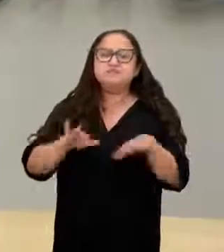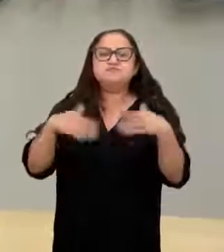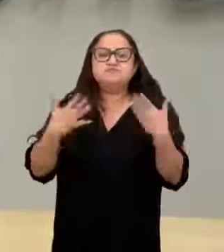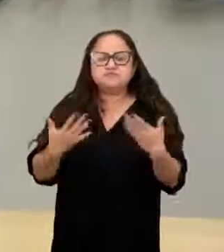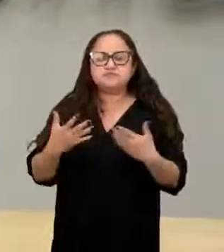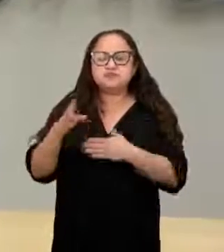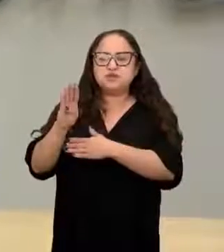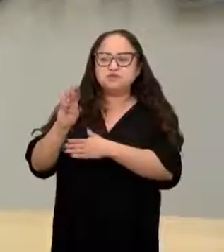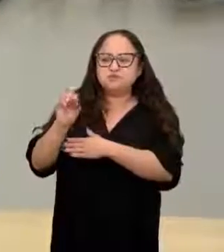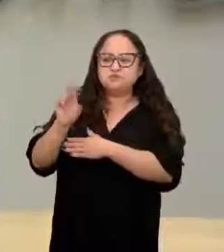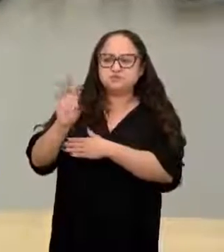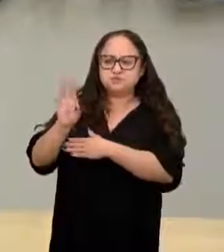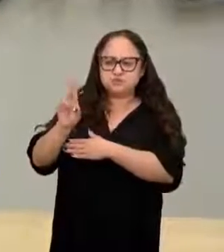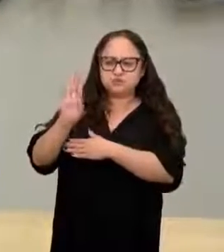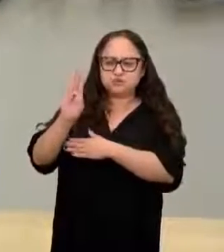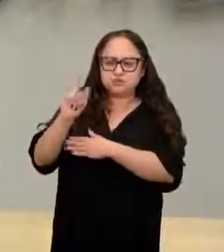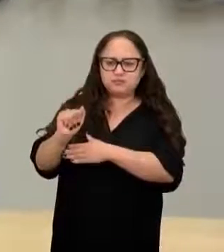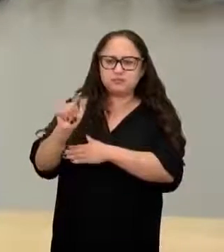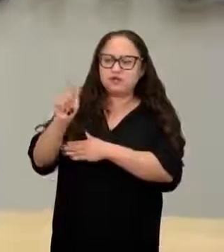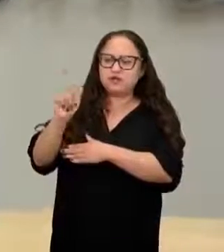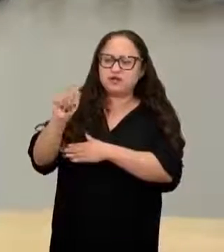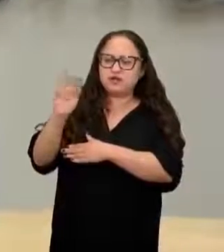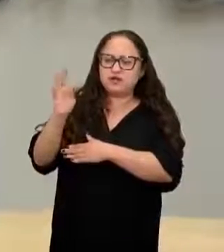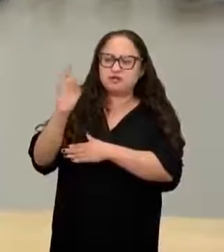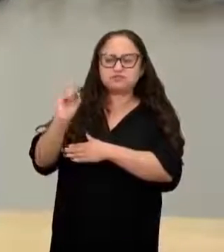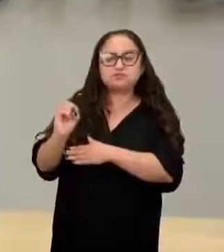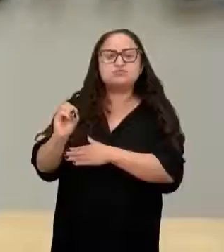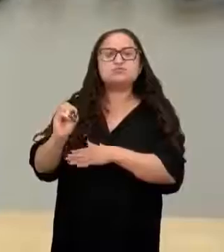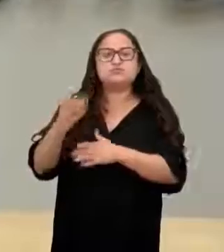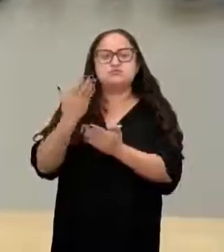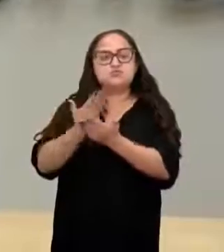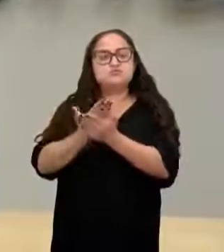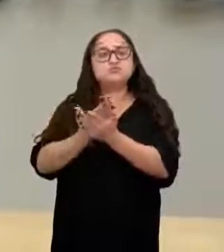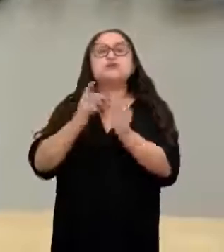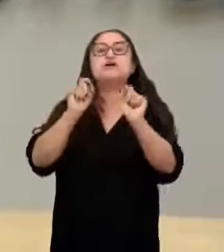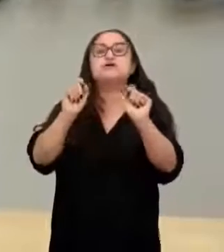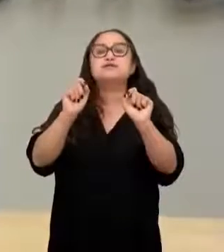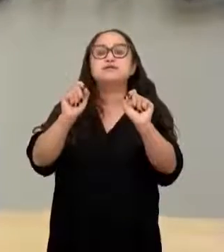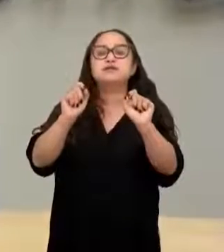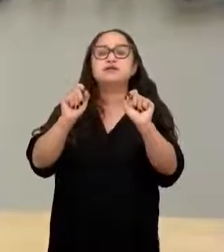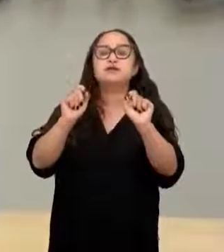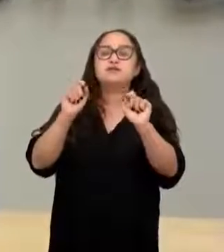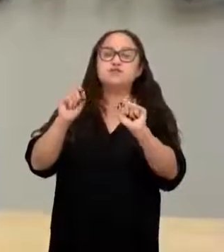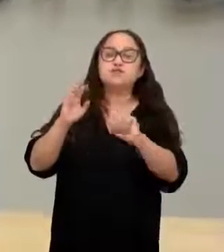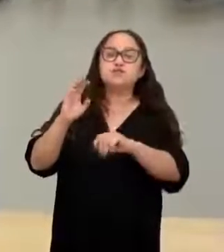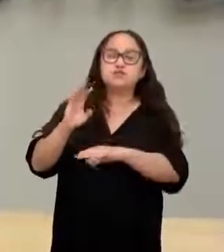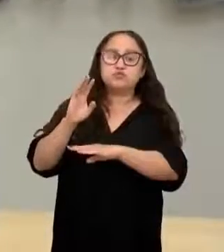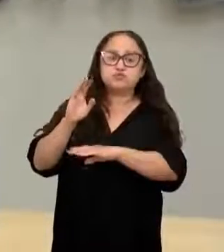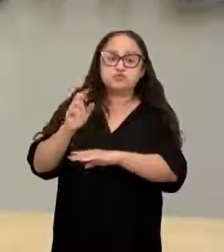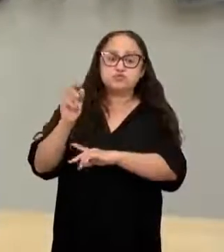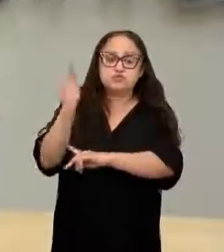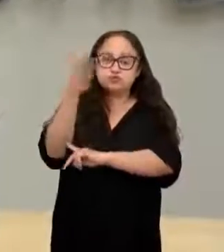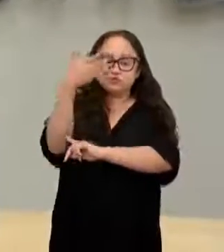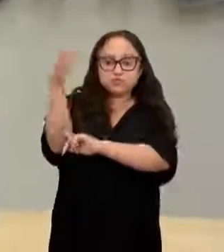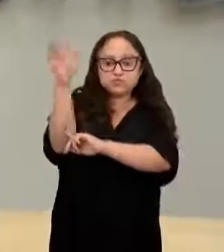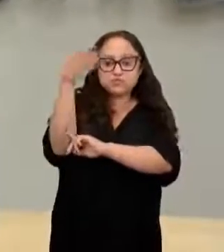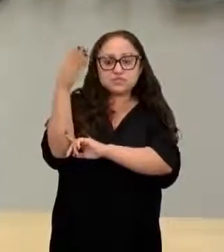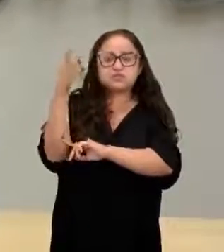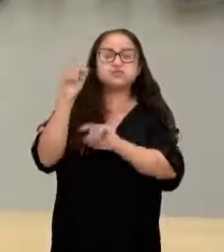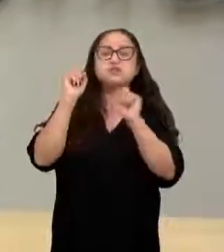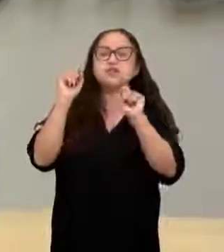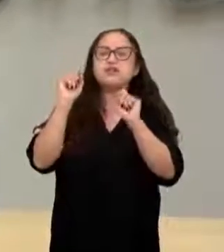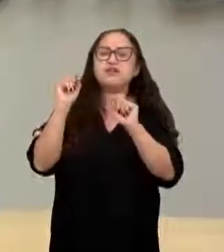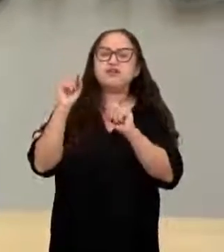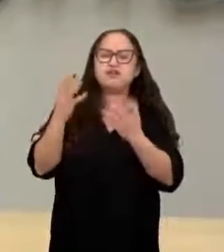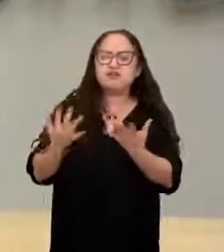Borba Gato. Então, eu preciso estudar a história, quem foi, né, quem foram os bandeirantes, o que aconteceu na história, quem foi a pessoa que queimou,